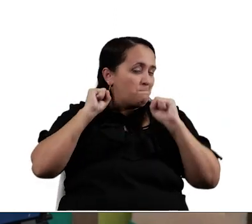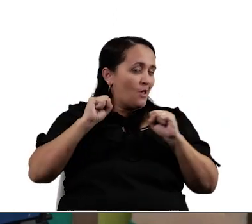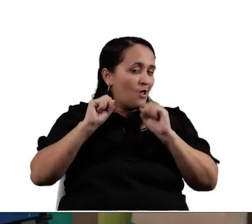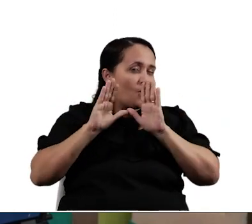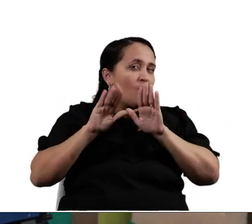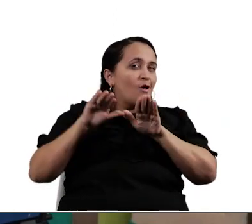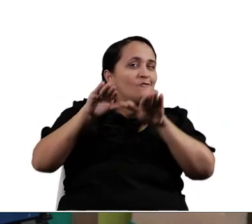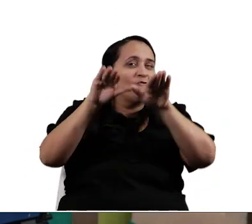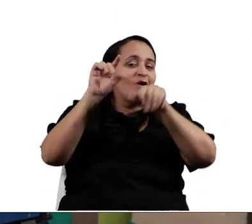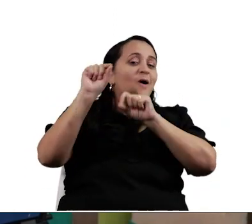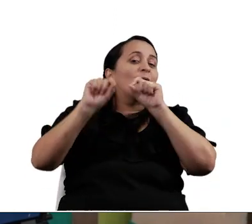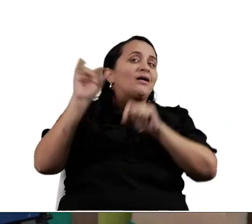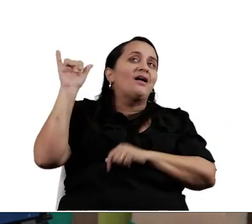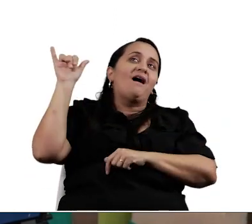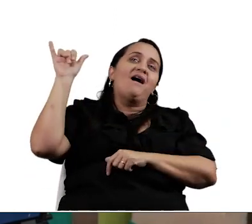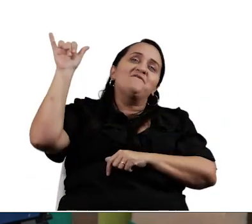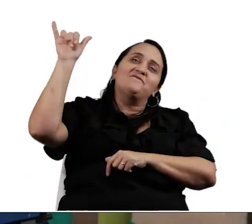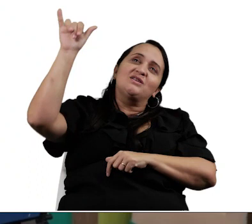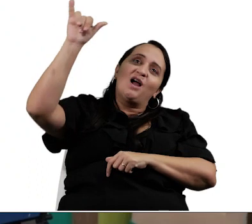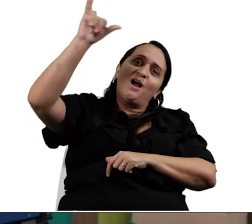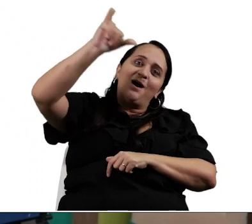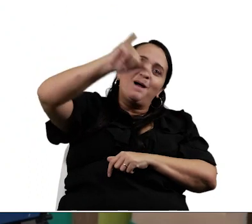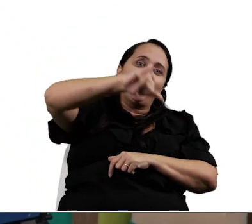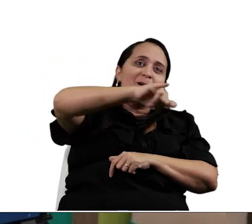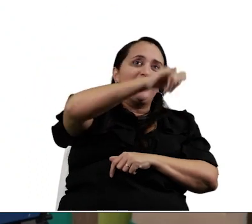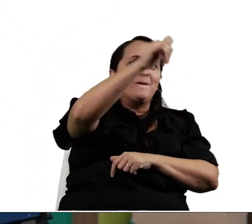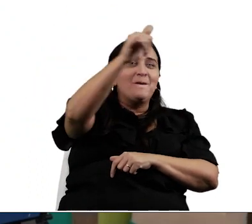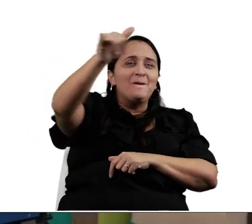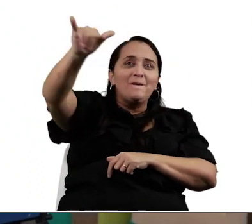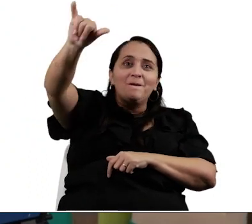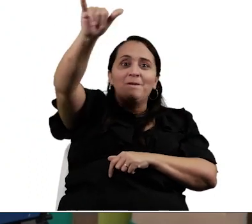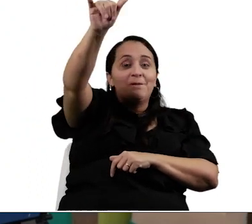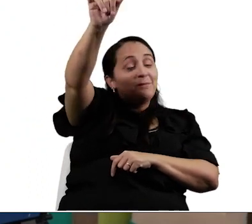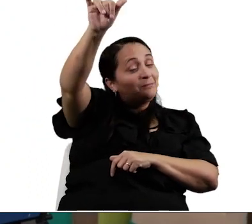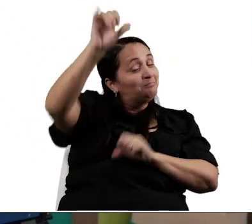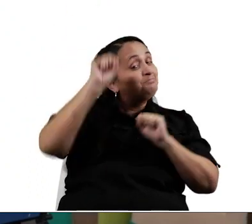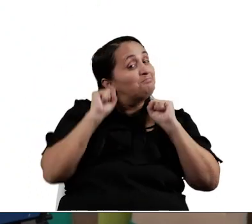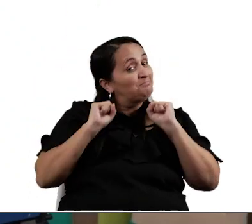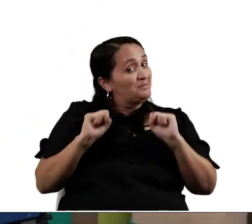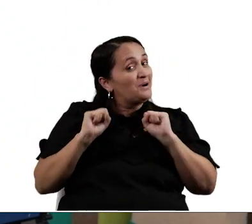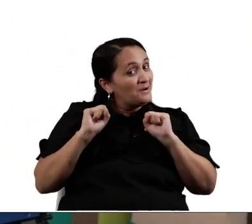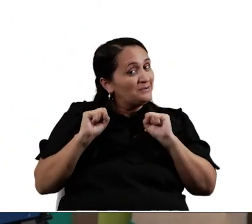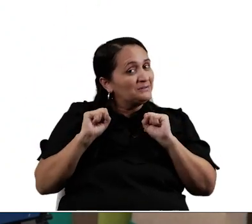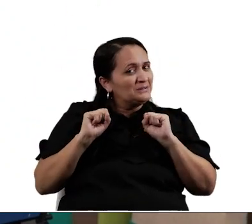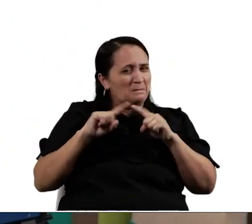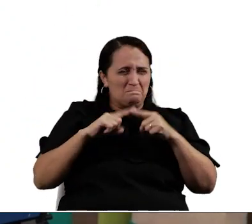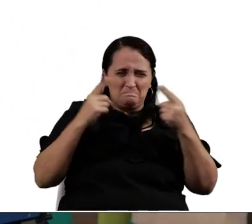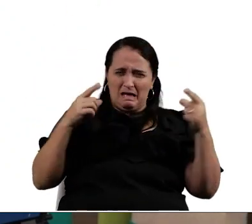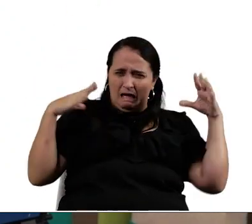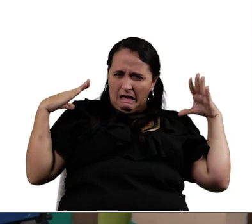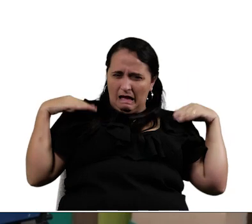nossas asinhas. Vamos lá. Gostaram? Vamos mais um conto